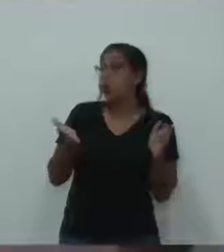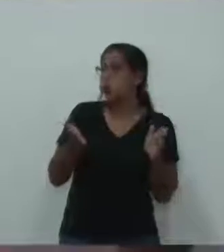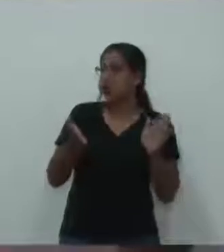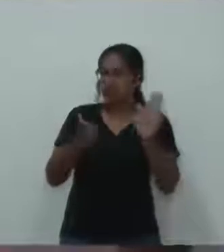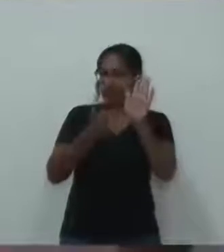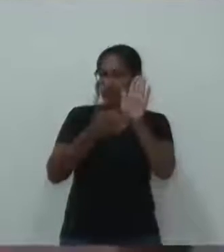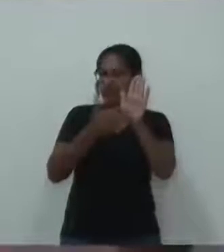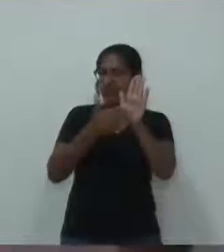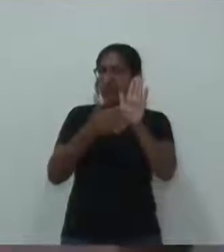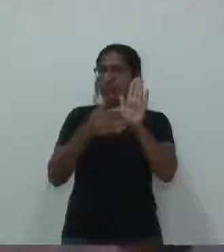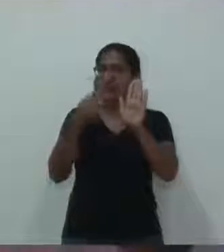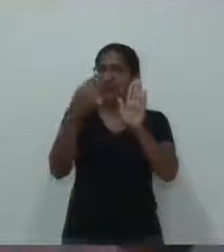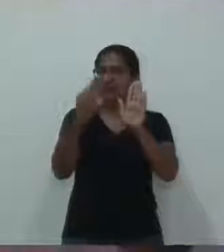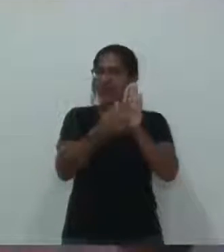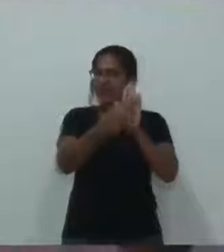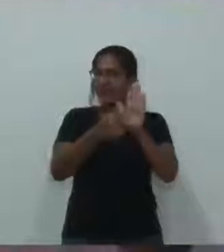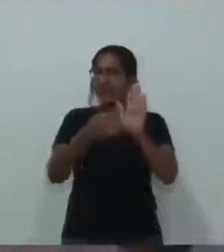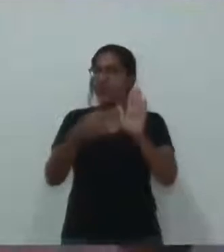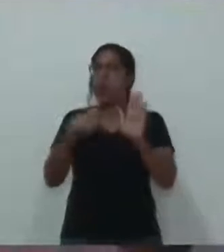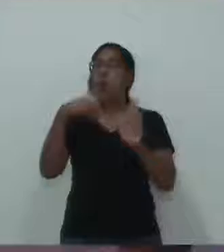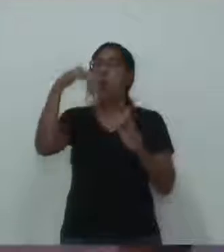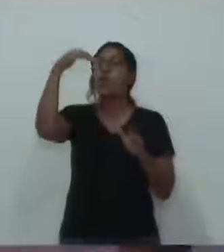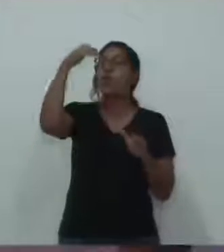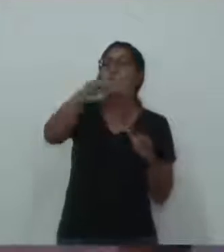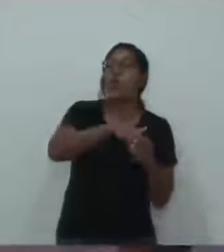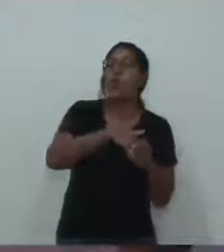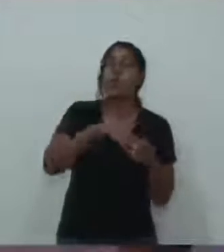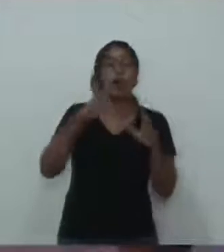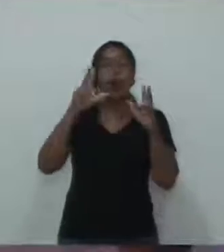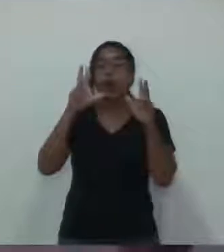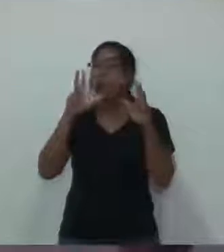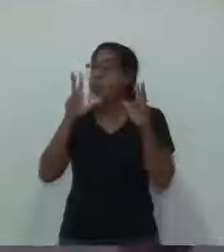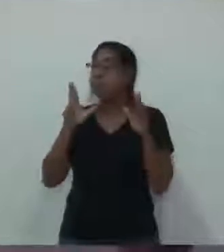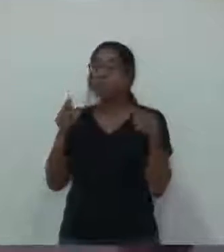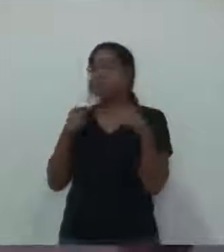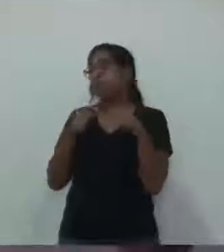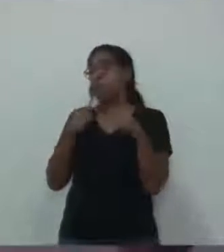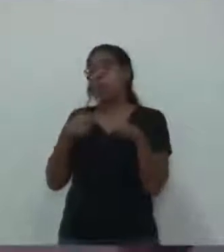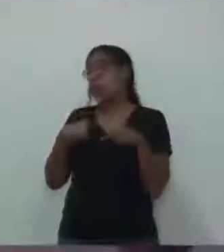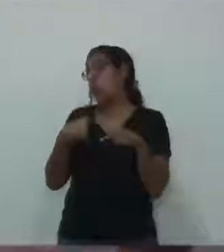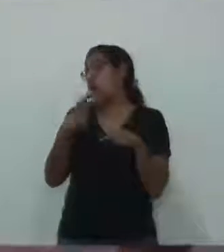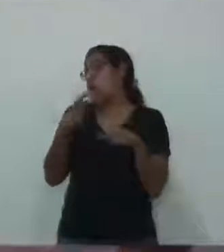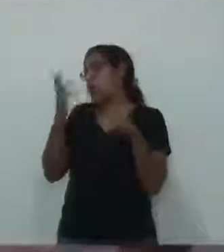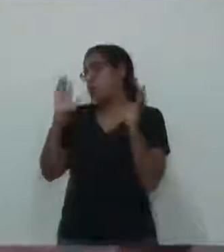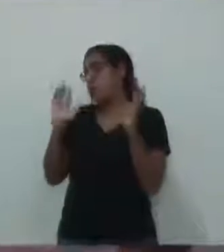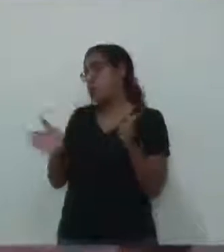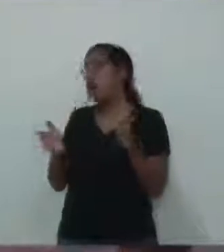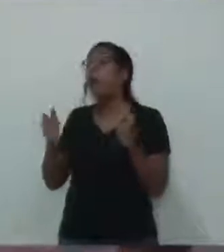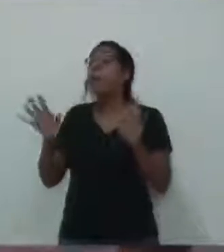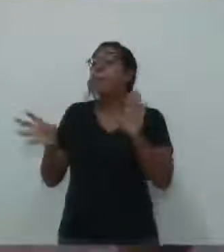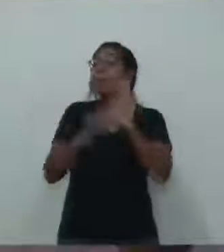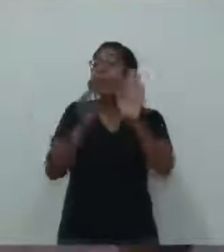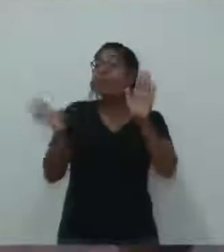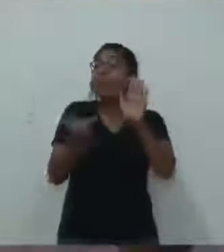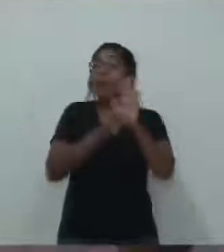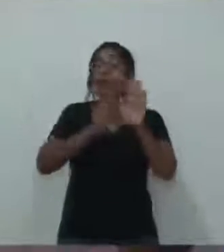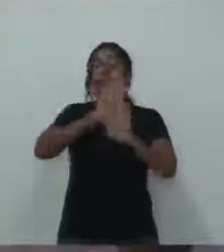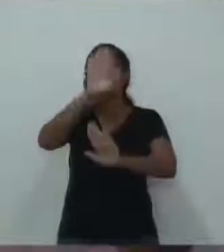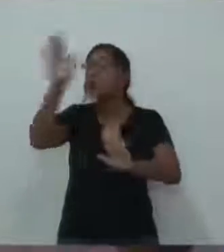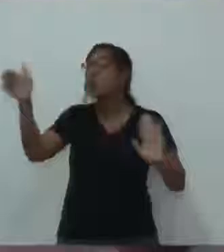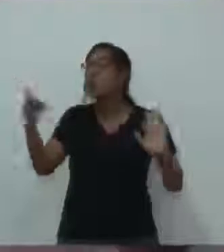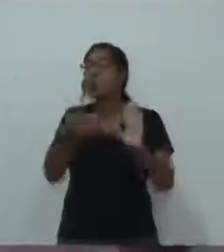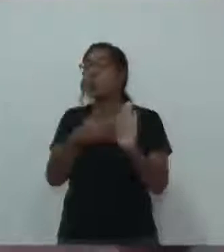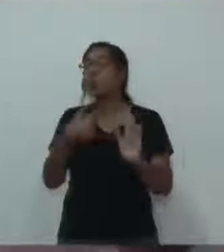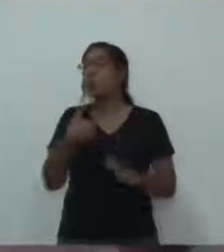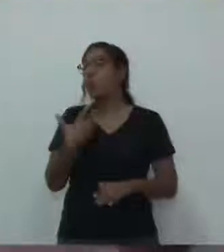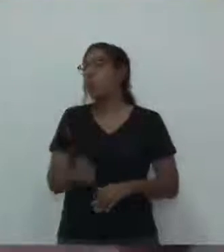vai de acordo com a minha fala inicial, eu vou votar, reprovar todas as emendas e vou reprovar esse